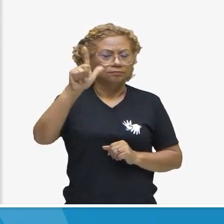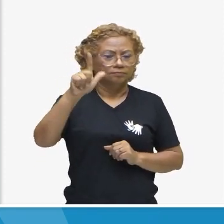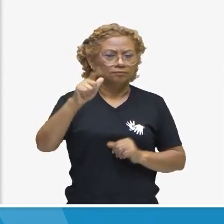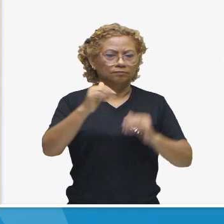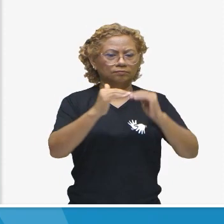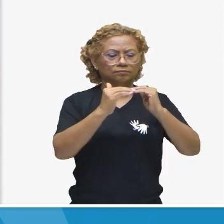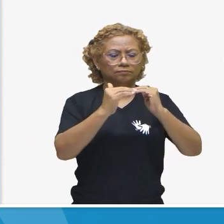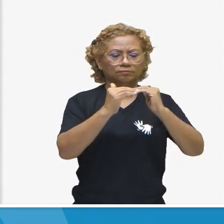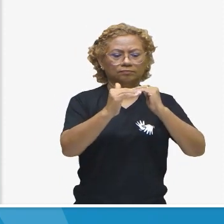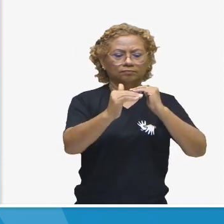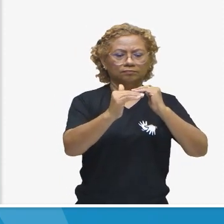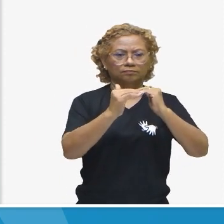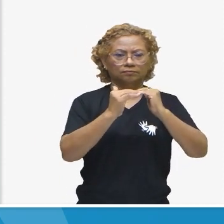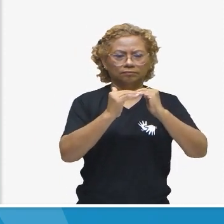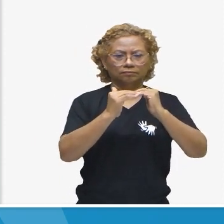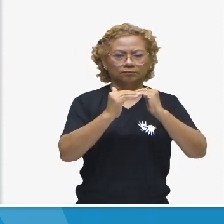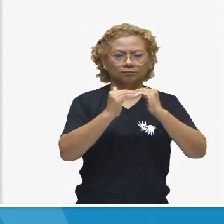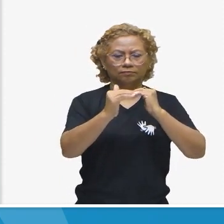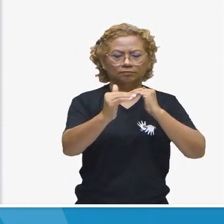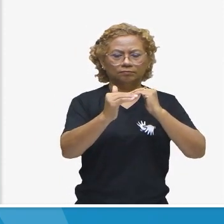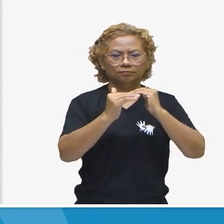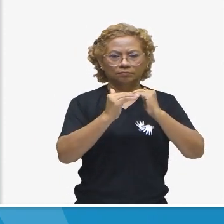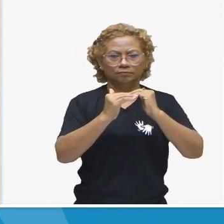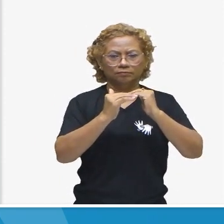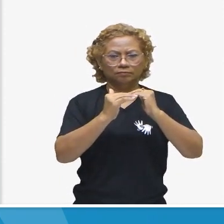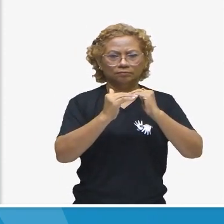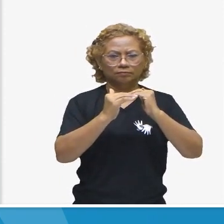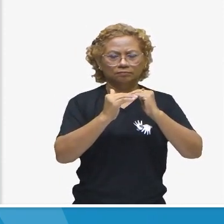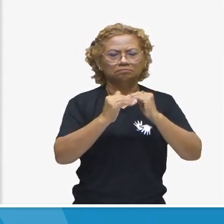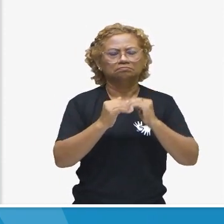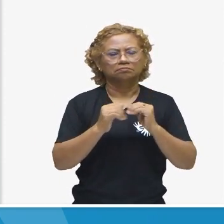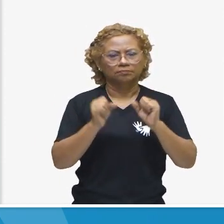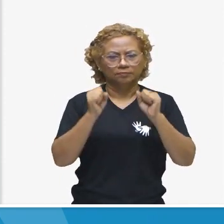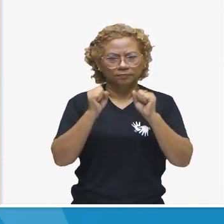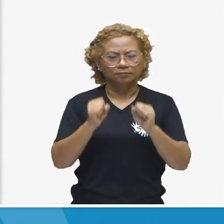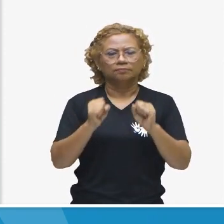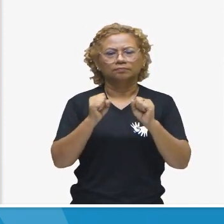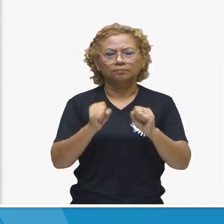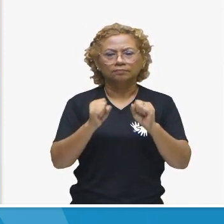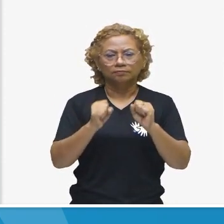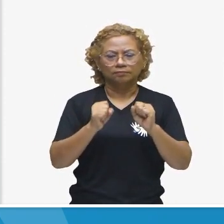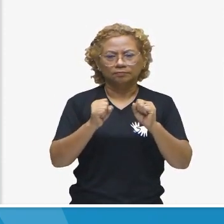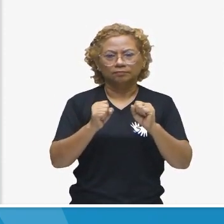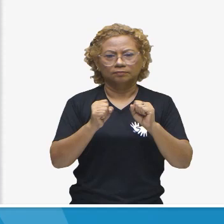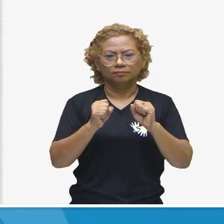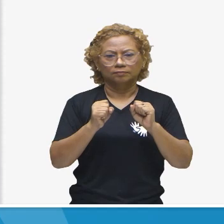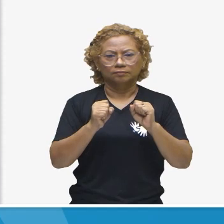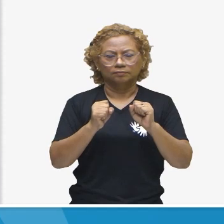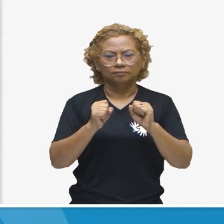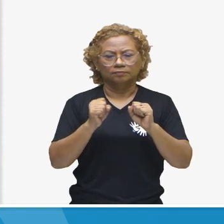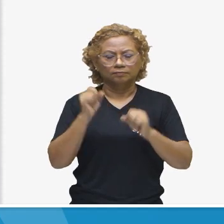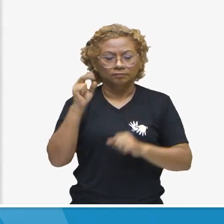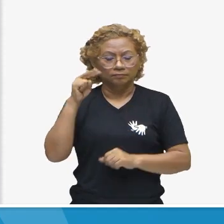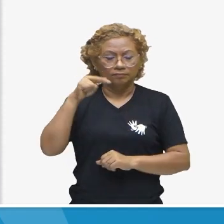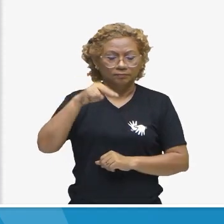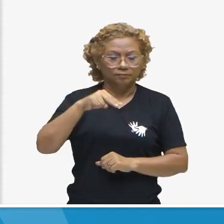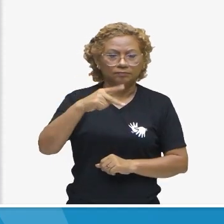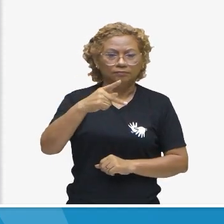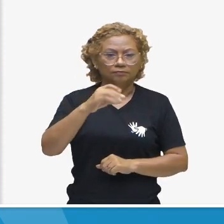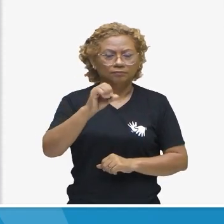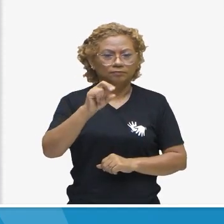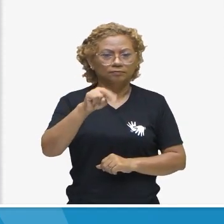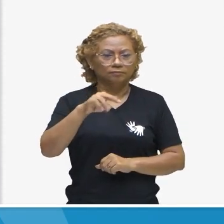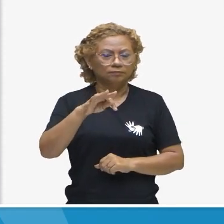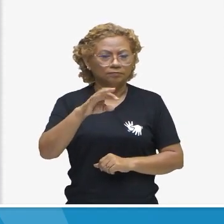posso projetar desde um simples ponto sobre esse plano, tá? Como também posso projetar um